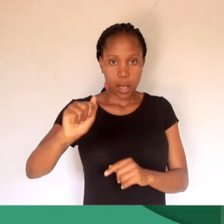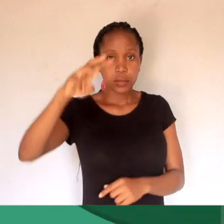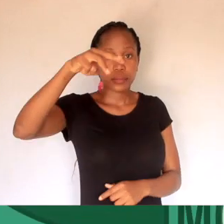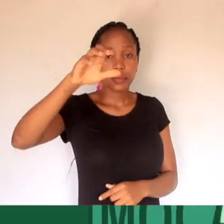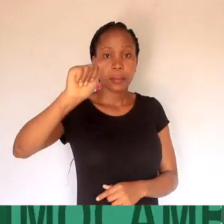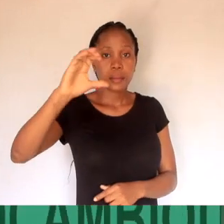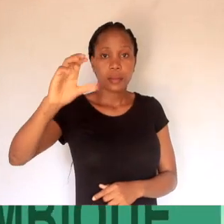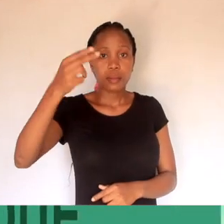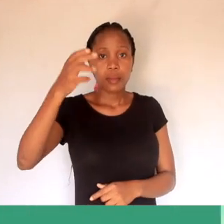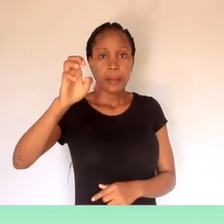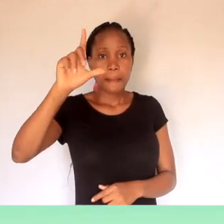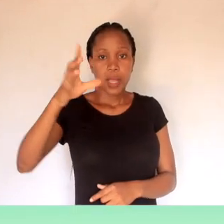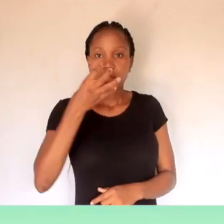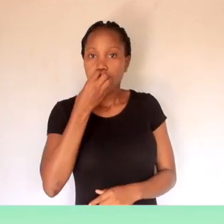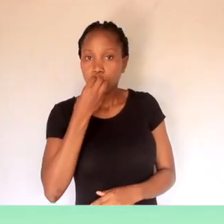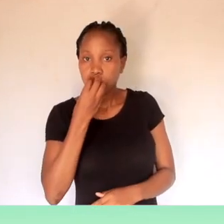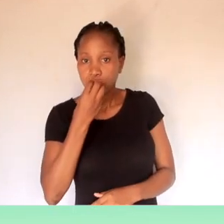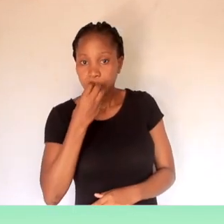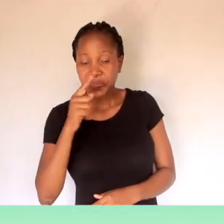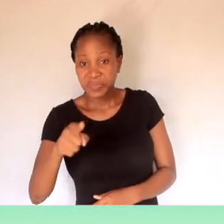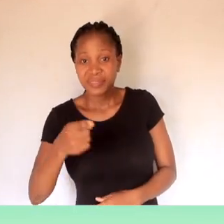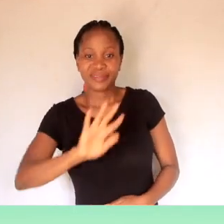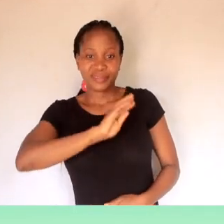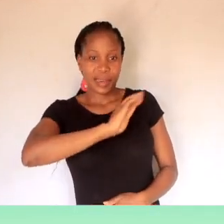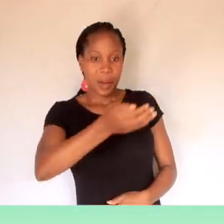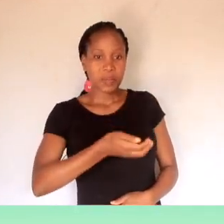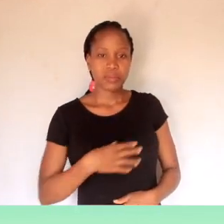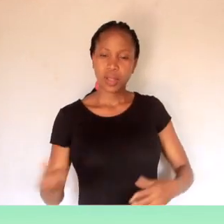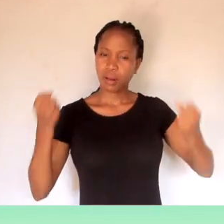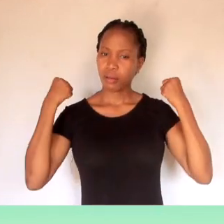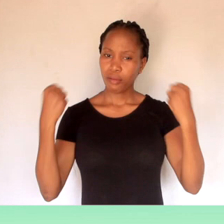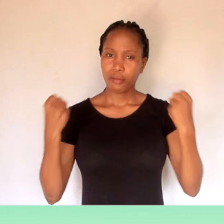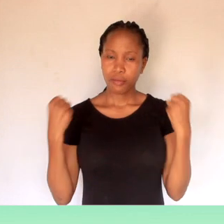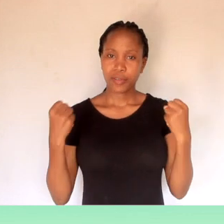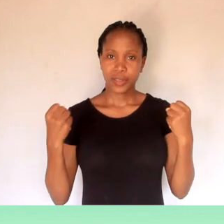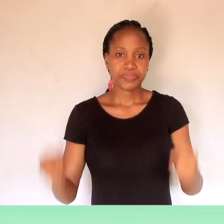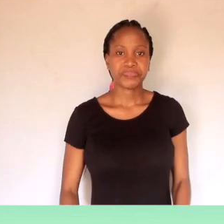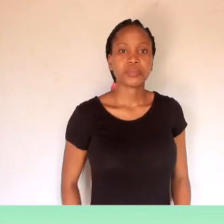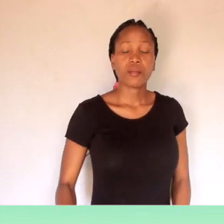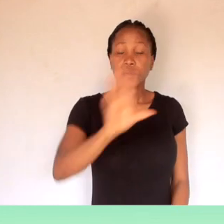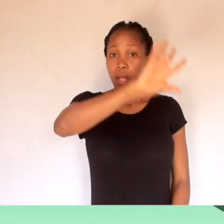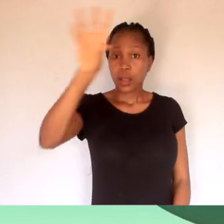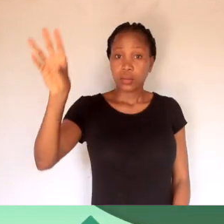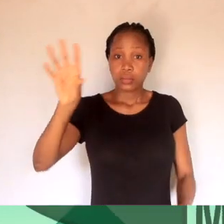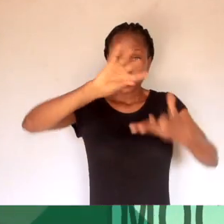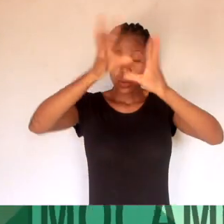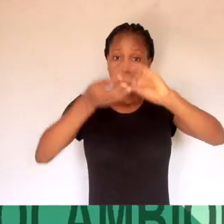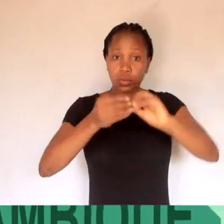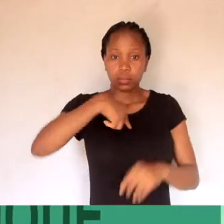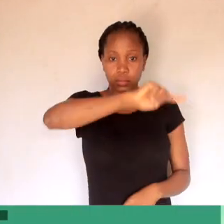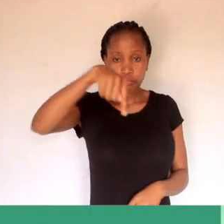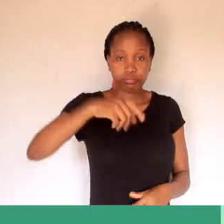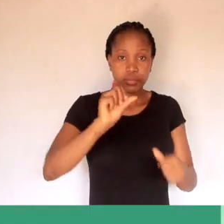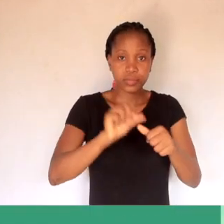como que era. Ela é uma mulher forte. Tudo o que nós fizemos tem